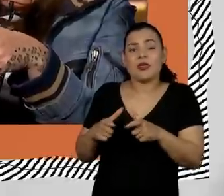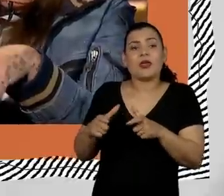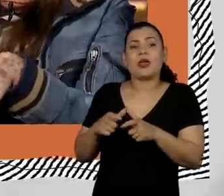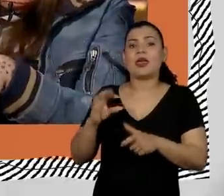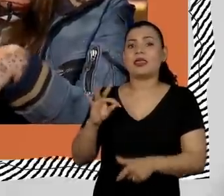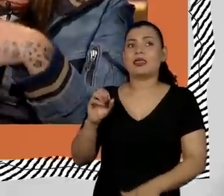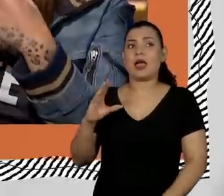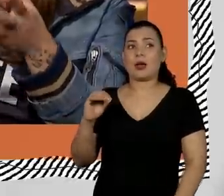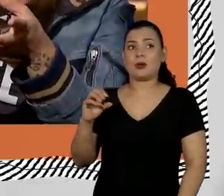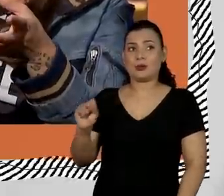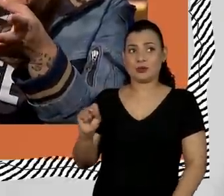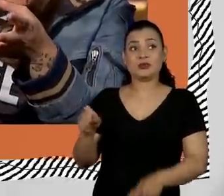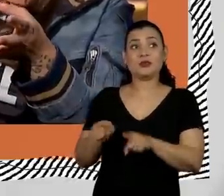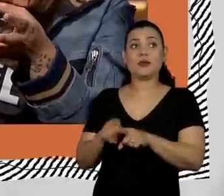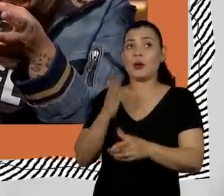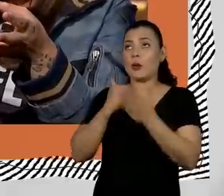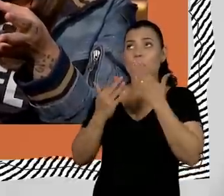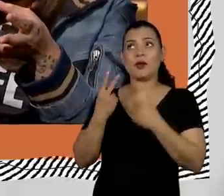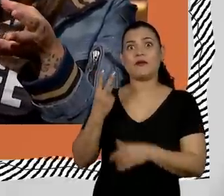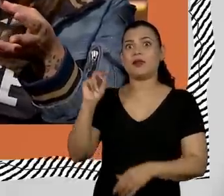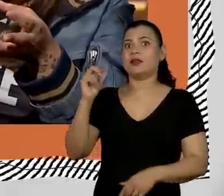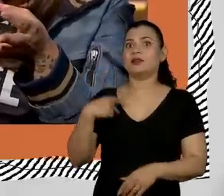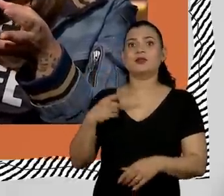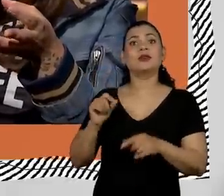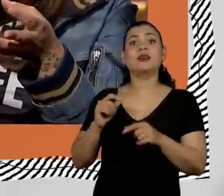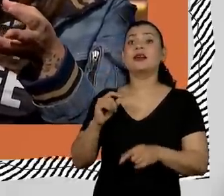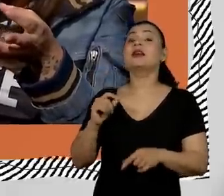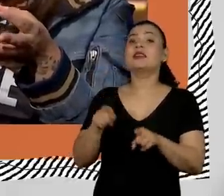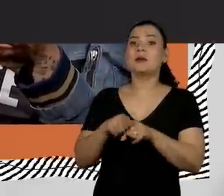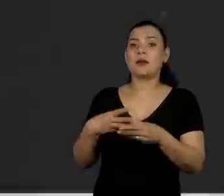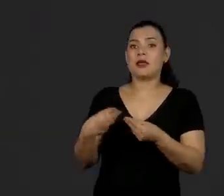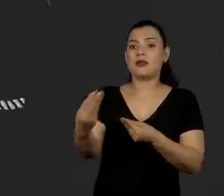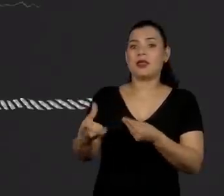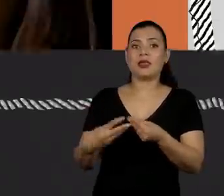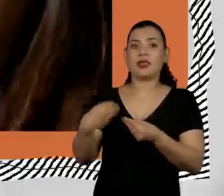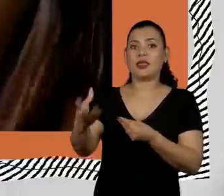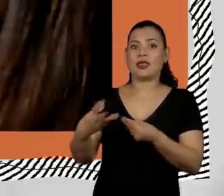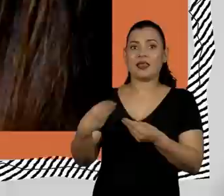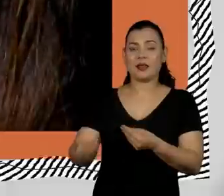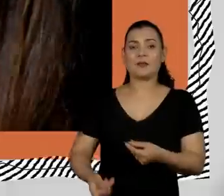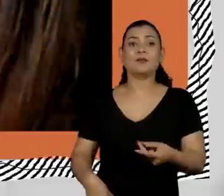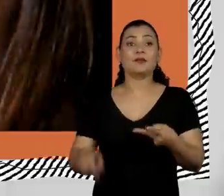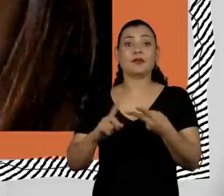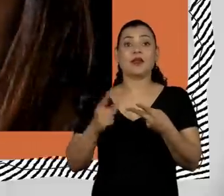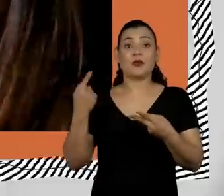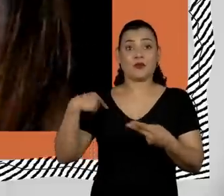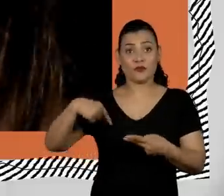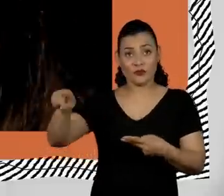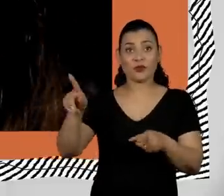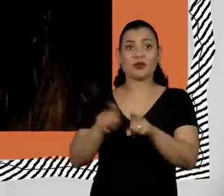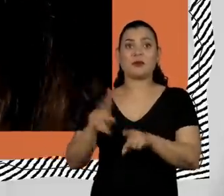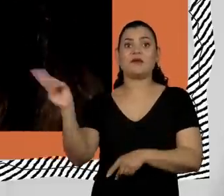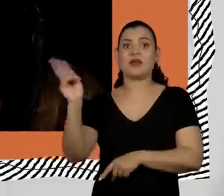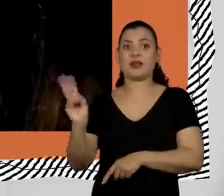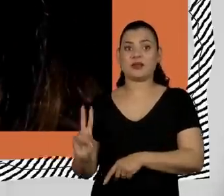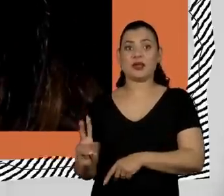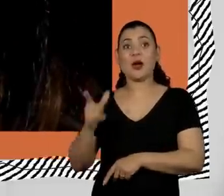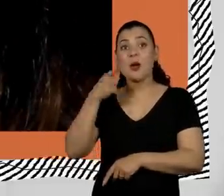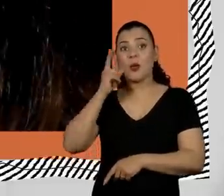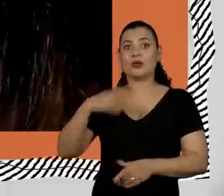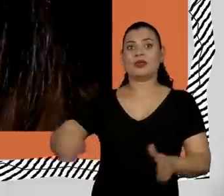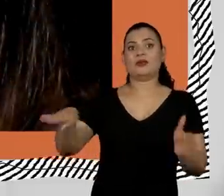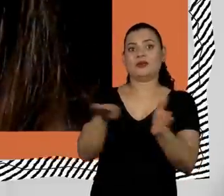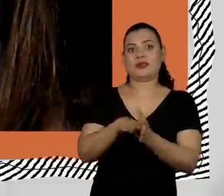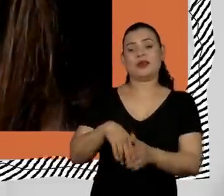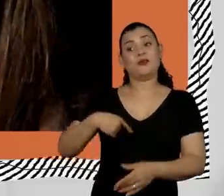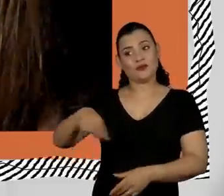tacos que você vai comer uns 20 vai comendo com a mão porque ele vai te entregando tive agora na Venezuela Acabei de chegar ontem